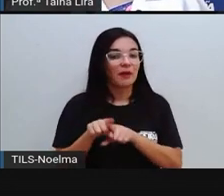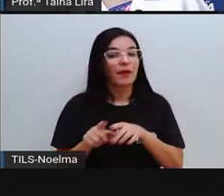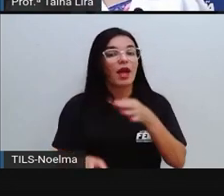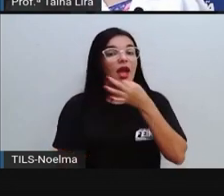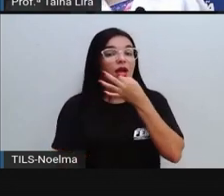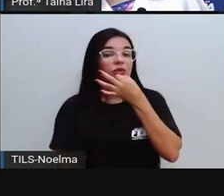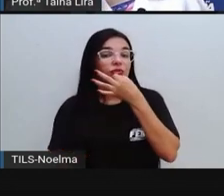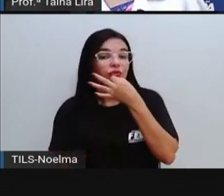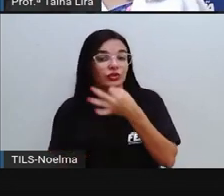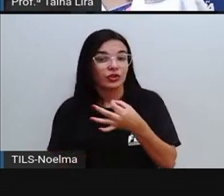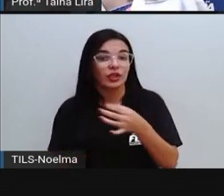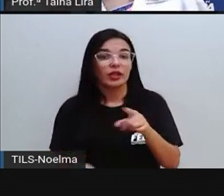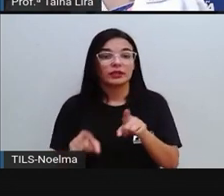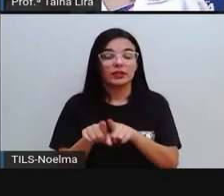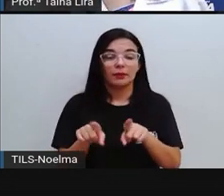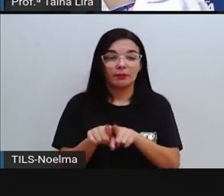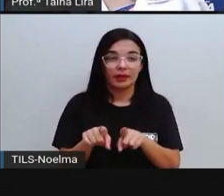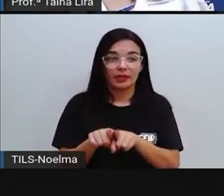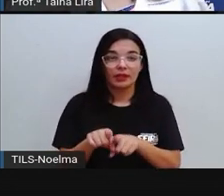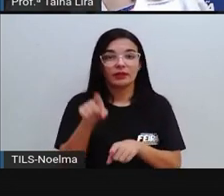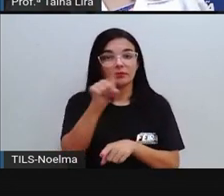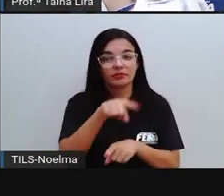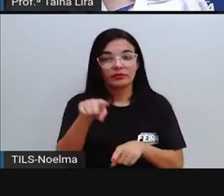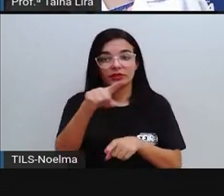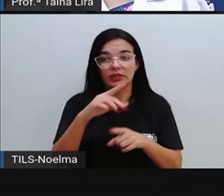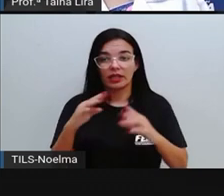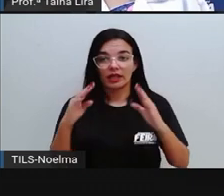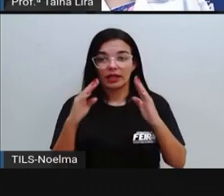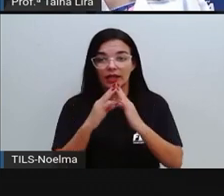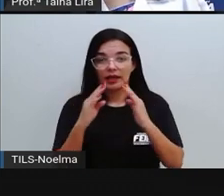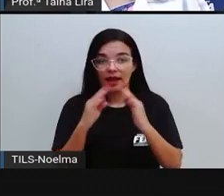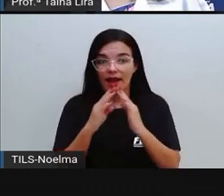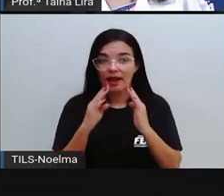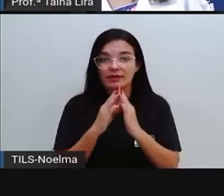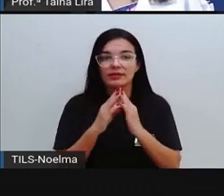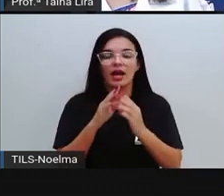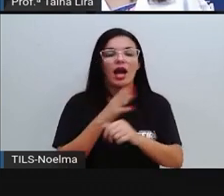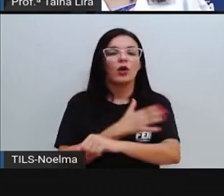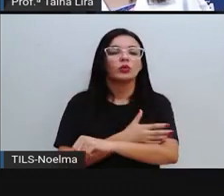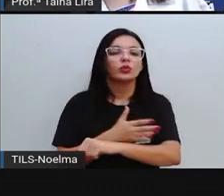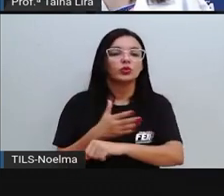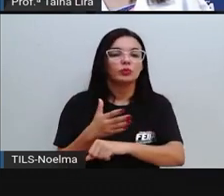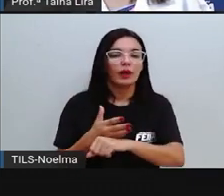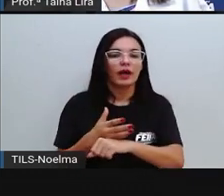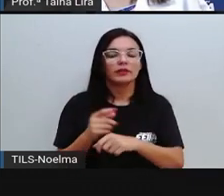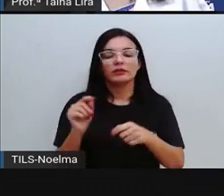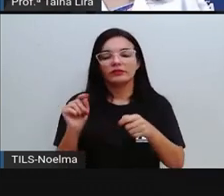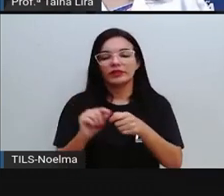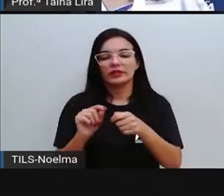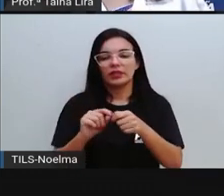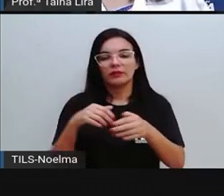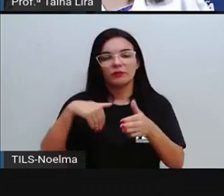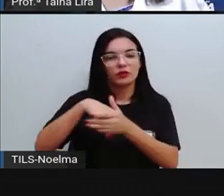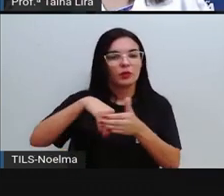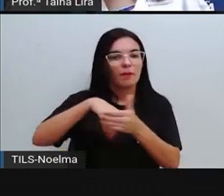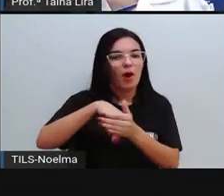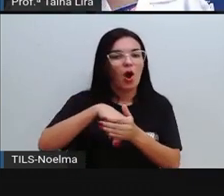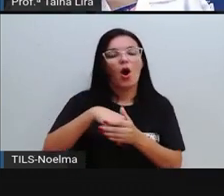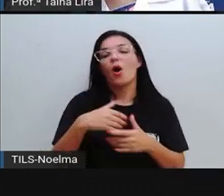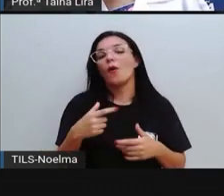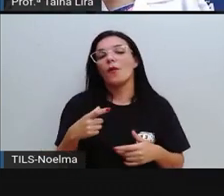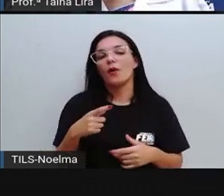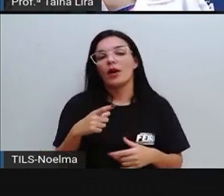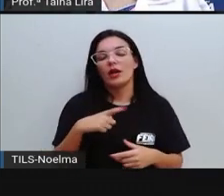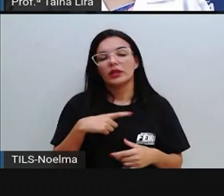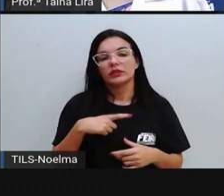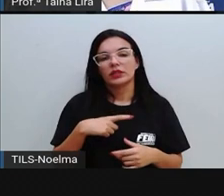Inclusive, para quem está aí, né, em casa, que é acostumado aí a jogar futebol, vai para o baba, não